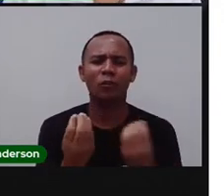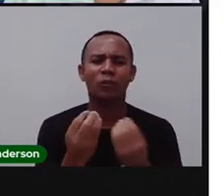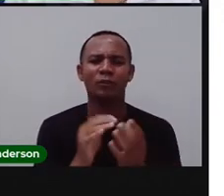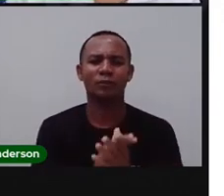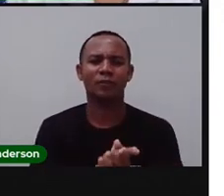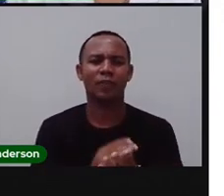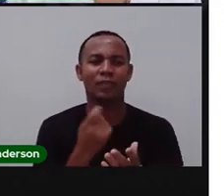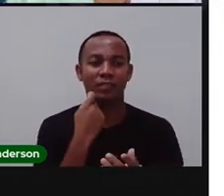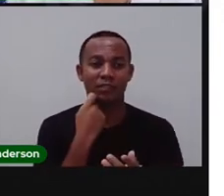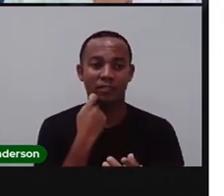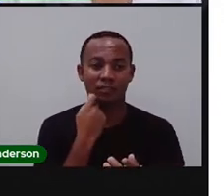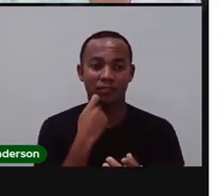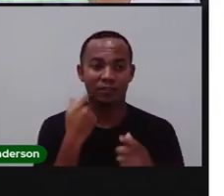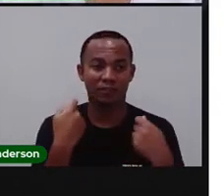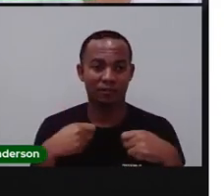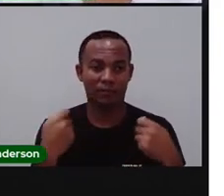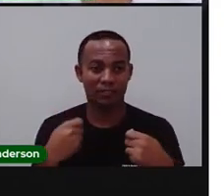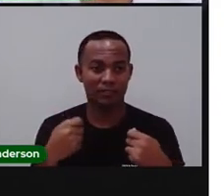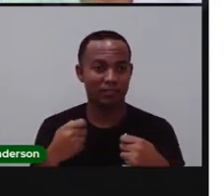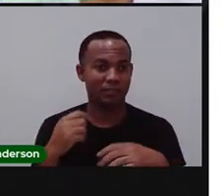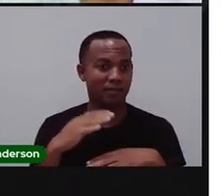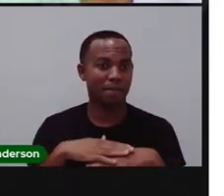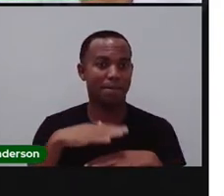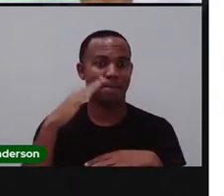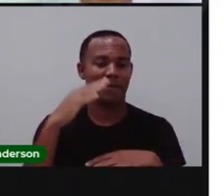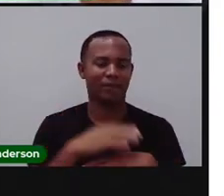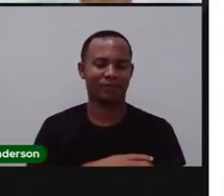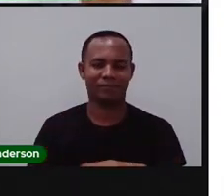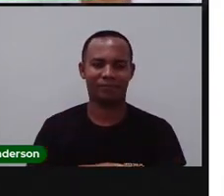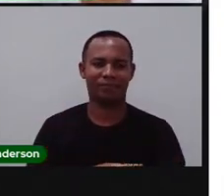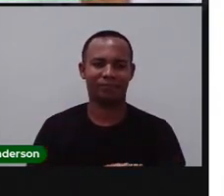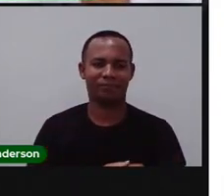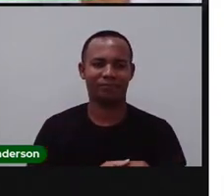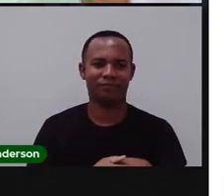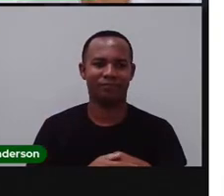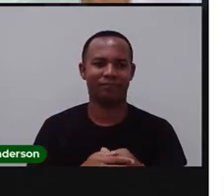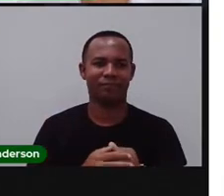sexta-feira, tem que exigir um pouquinho mais. Vamos lá.